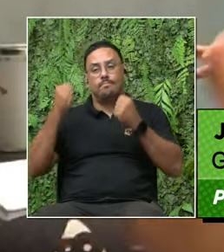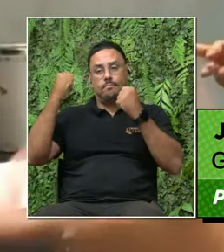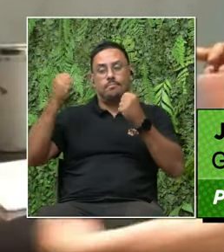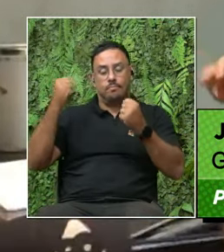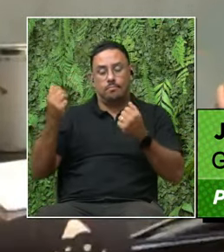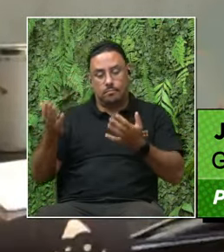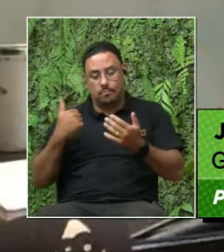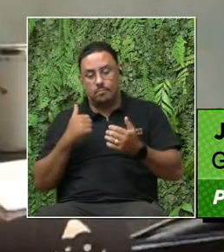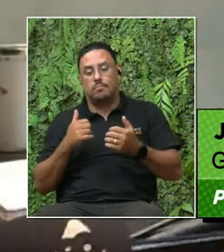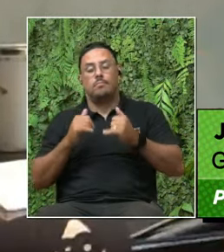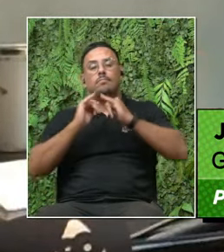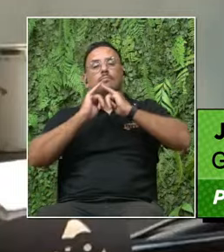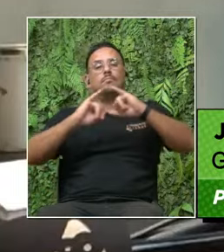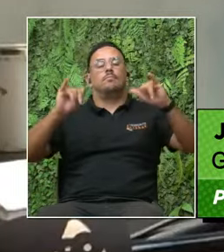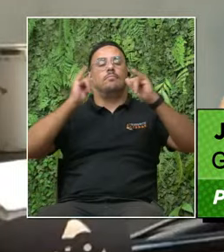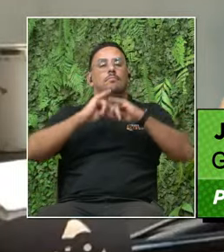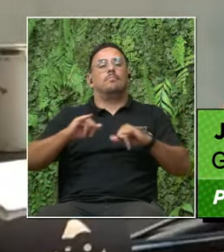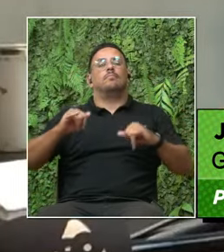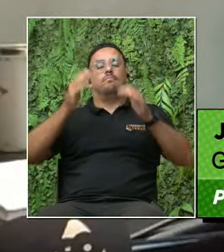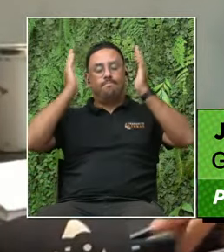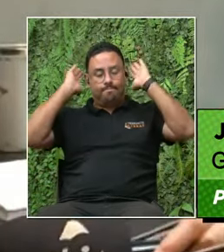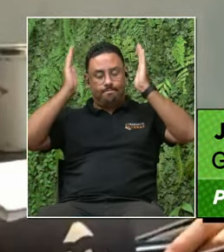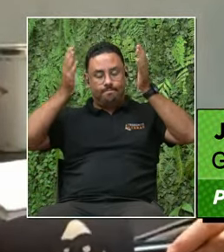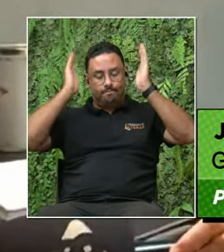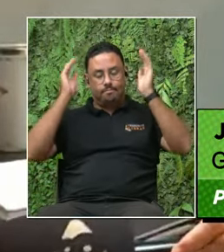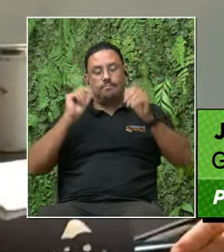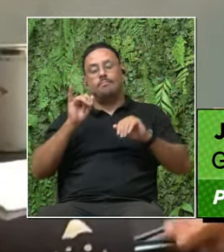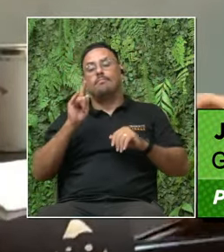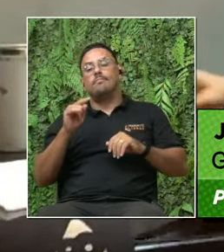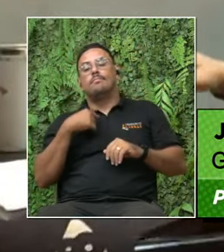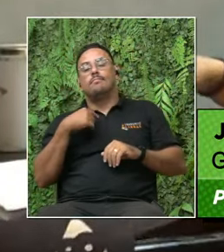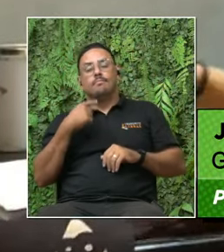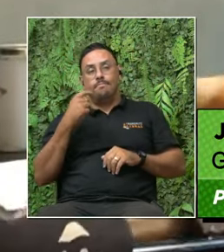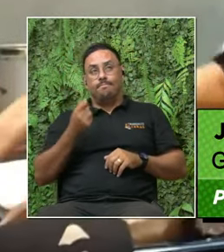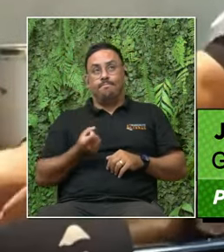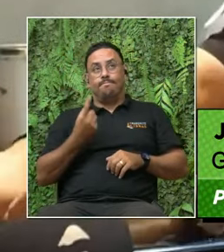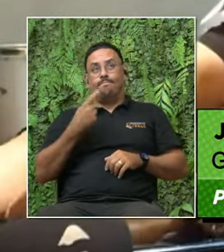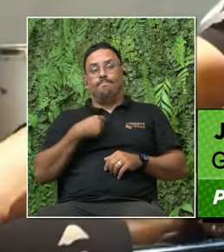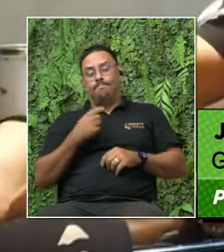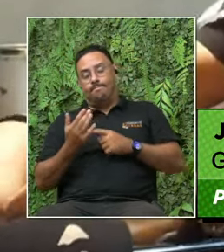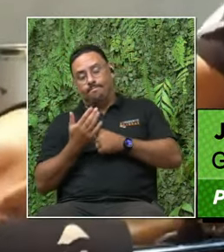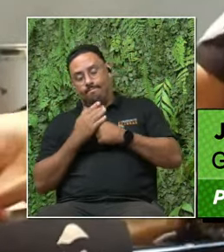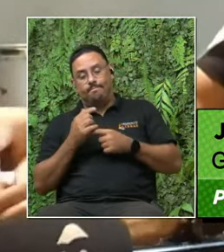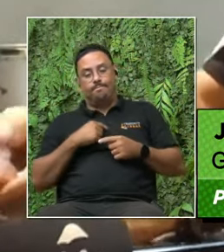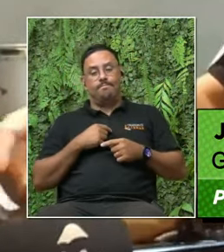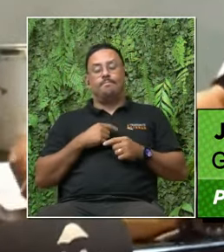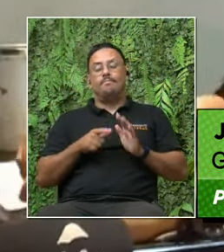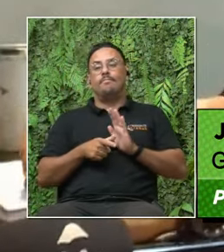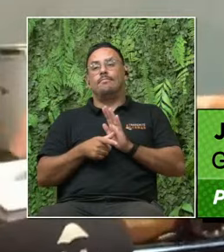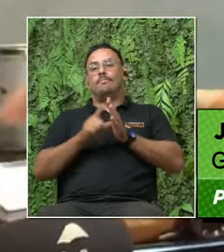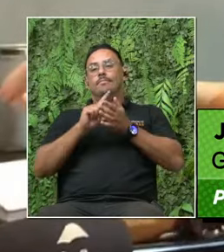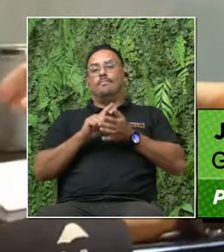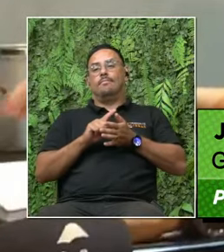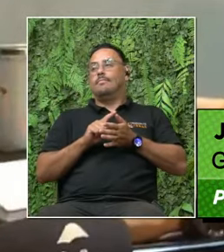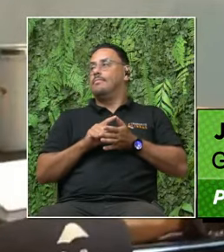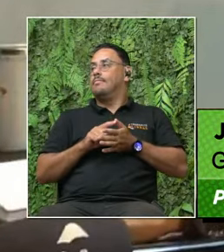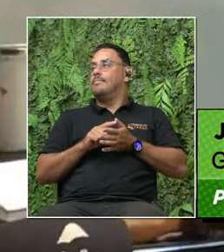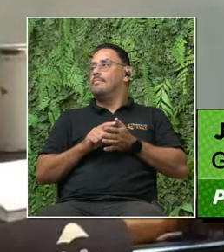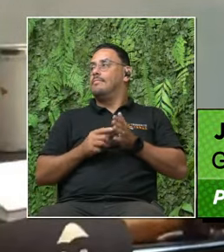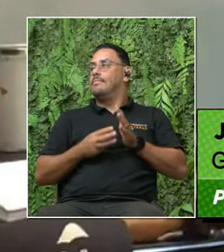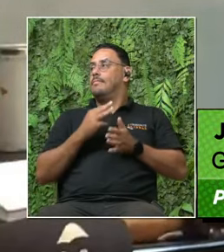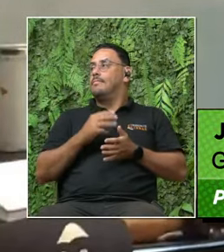larcamon de burro Ah velho ali se eu não tô enganado depois me ajudem foi antes do terceiro gol né como é que